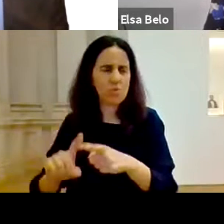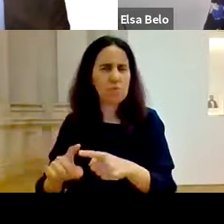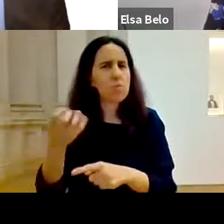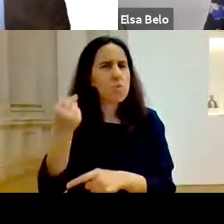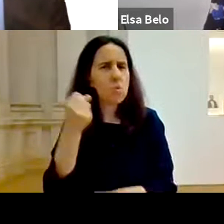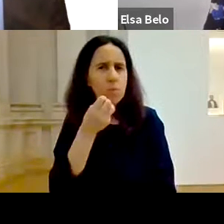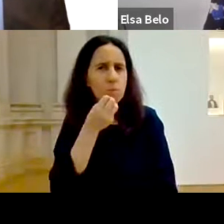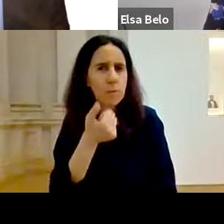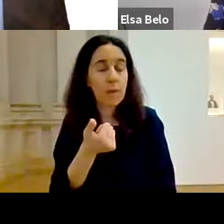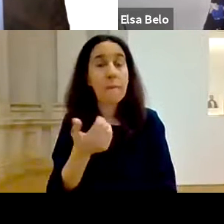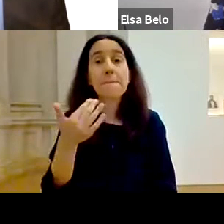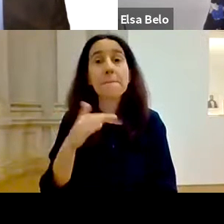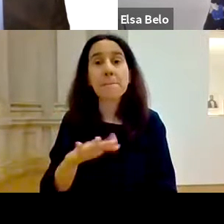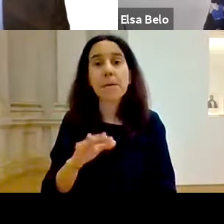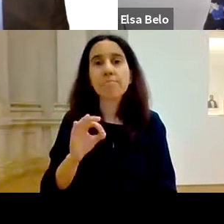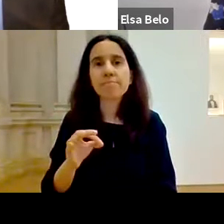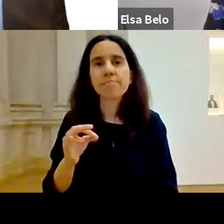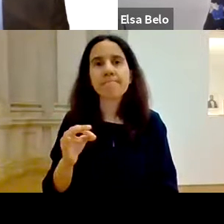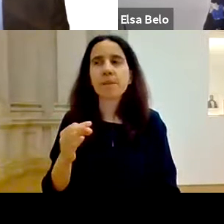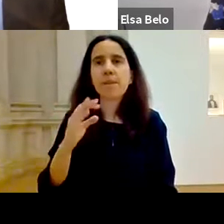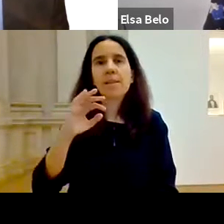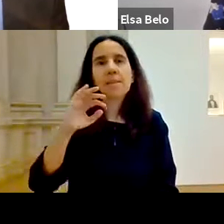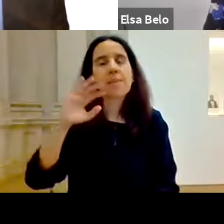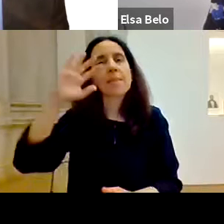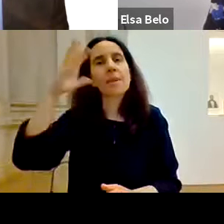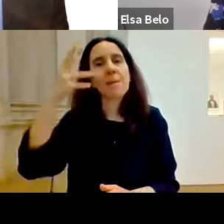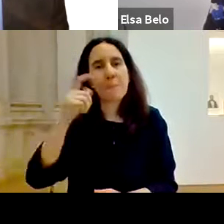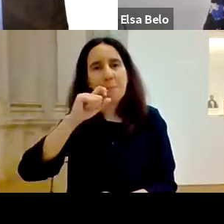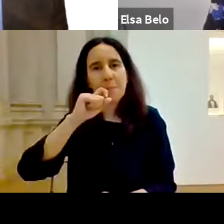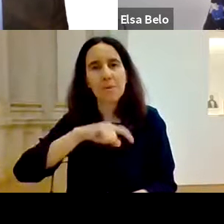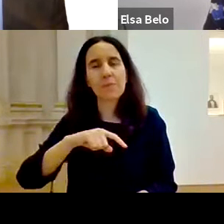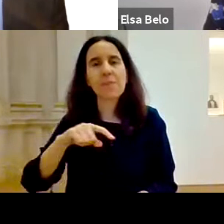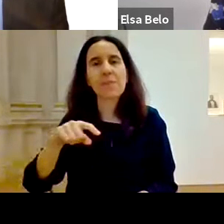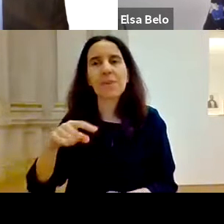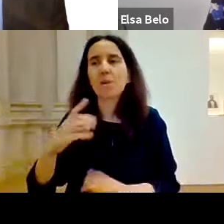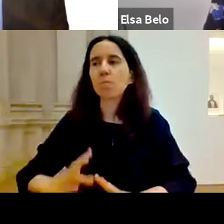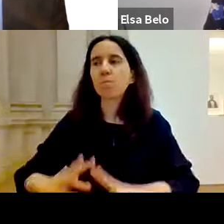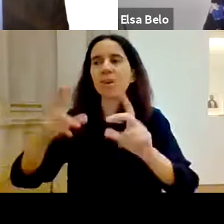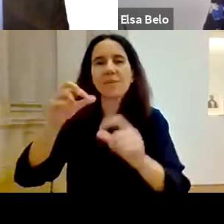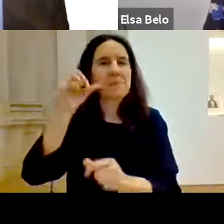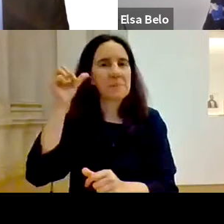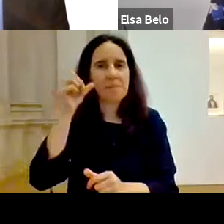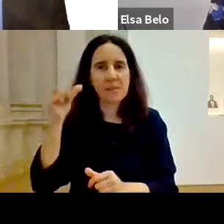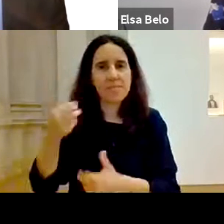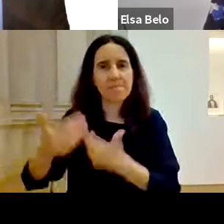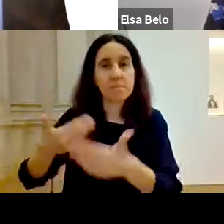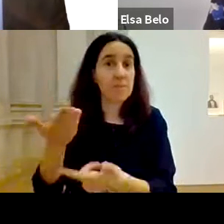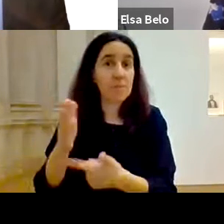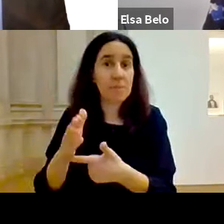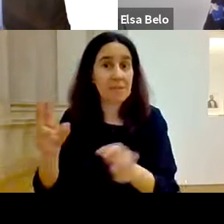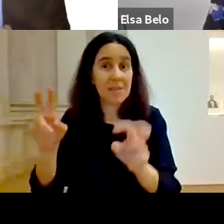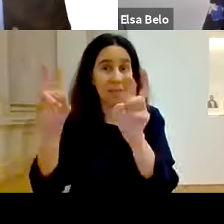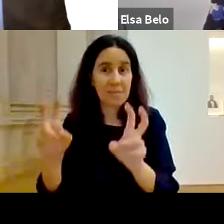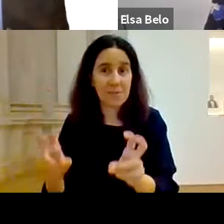sucedidos, mas não estamos isentos ainda de um progresso que possamos introduzir, designadamente nestes temas